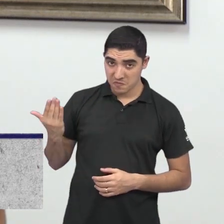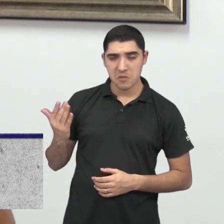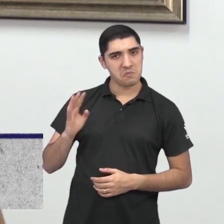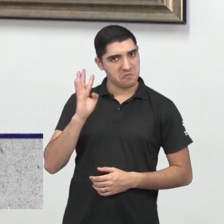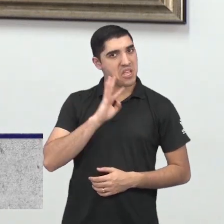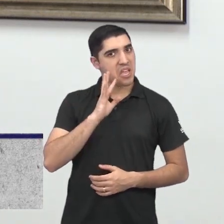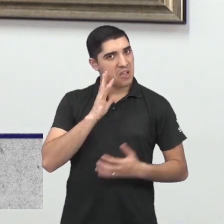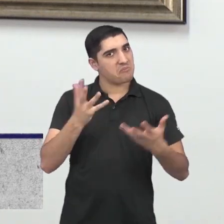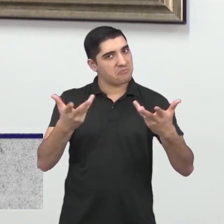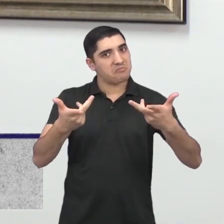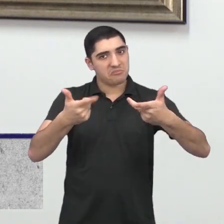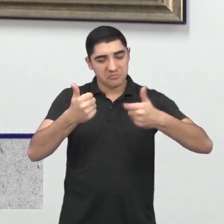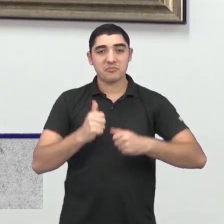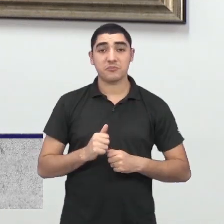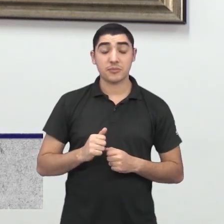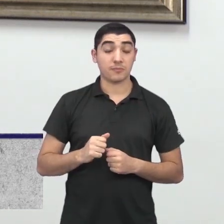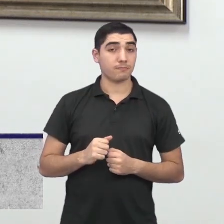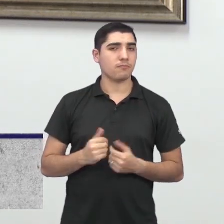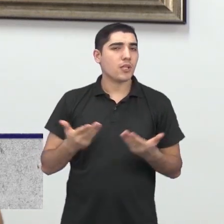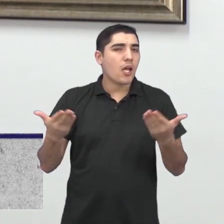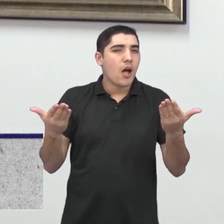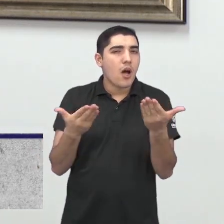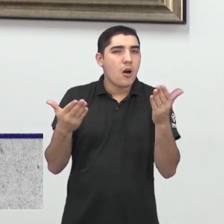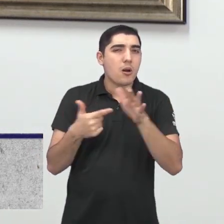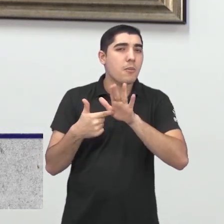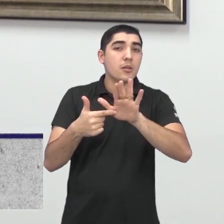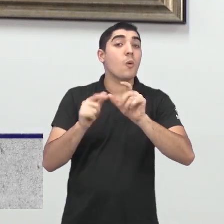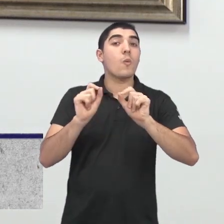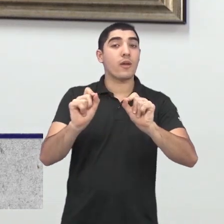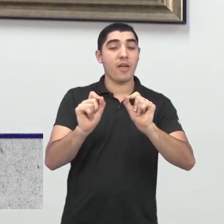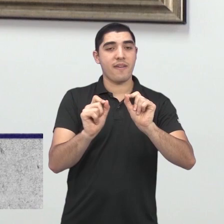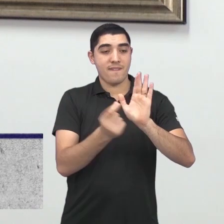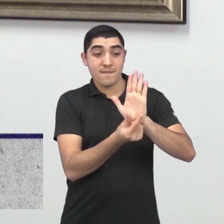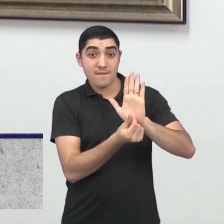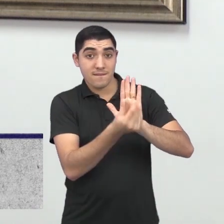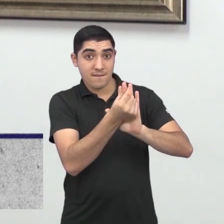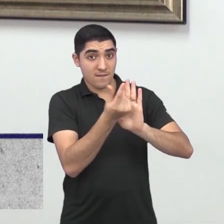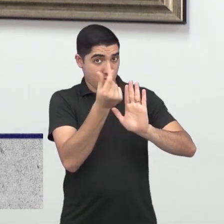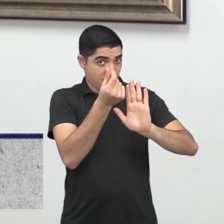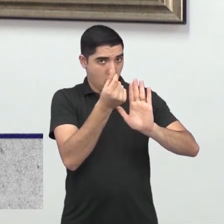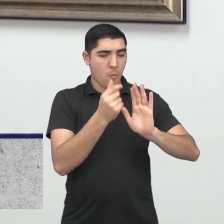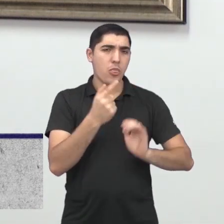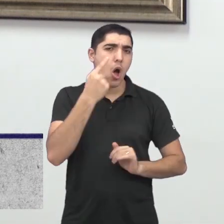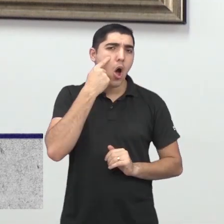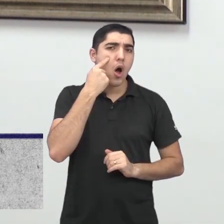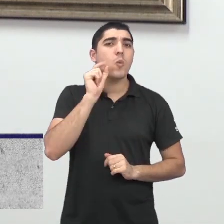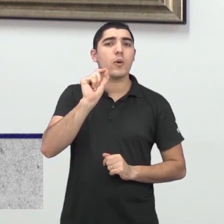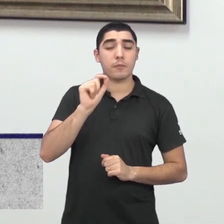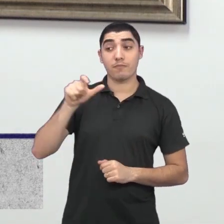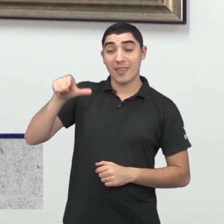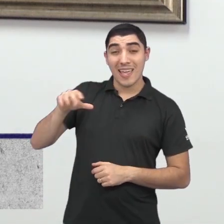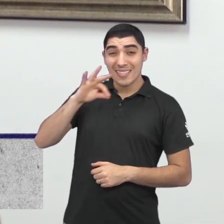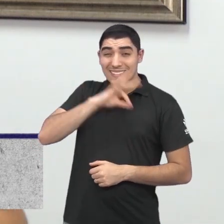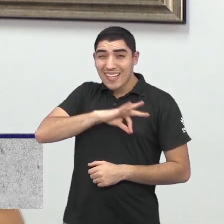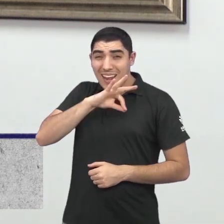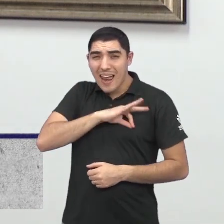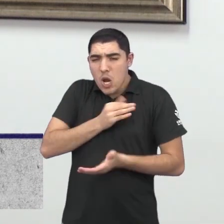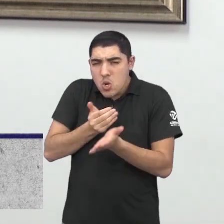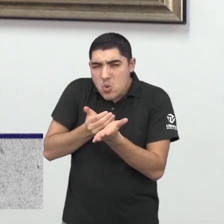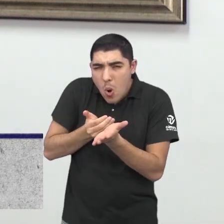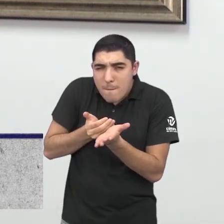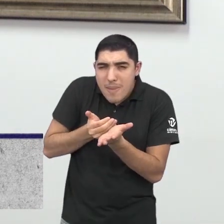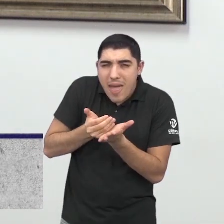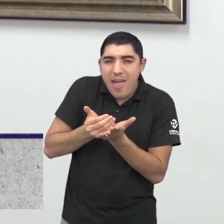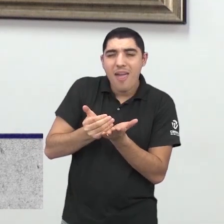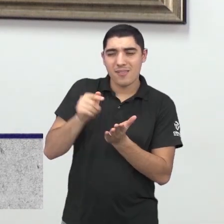Tá, então, bem legal, bem interessante, né, gente? Agora eu vou falar um pouquinho de valores. Olha só, gente, o salário